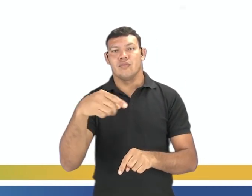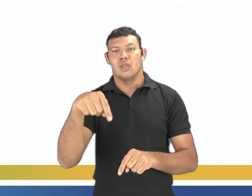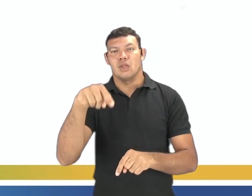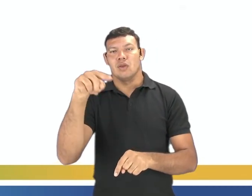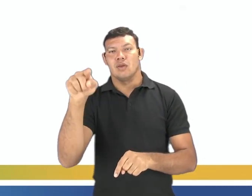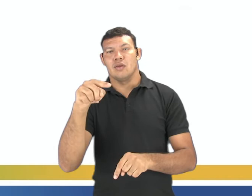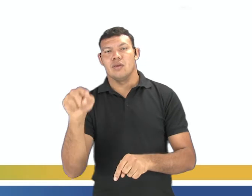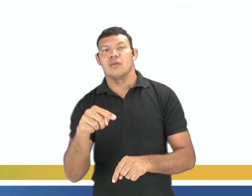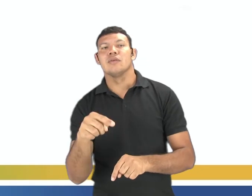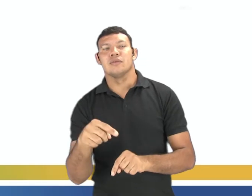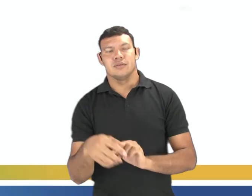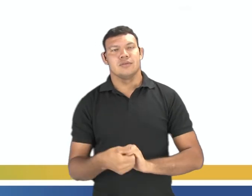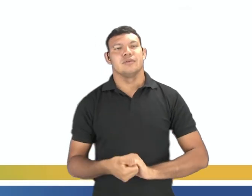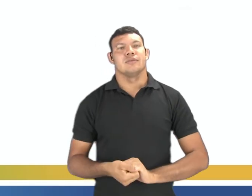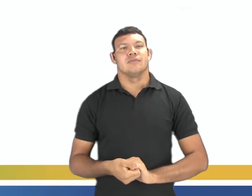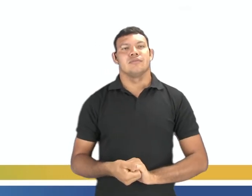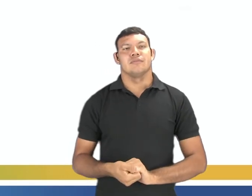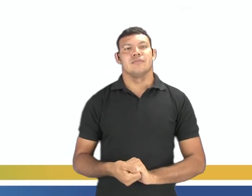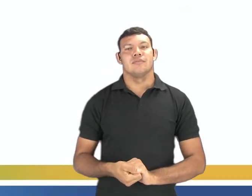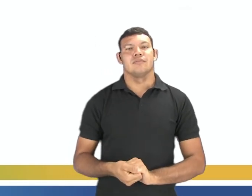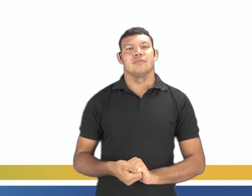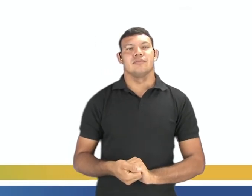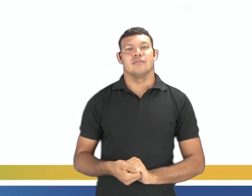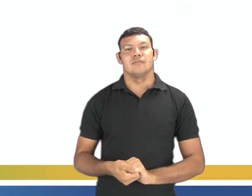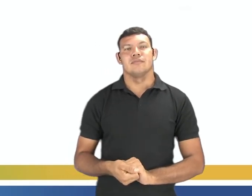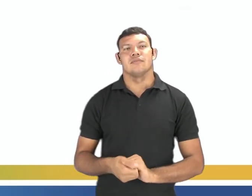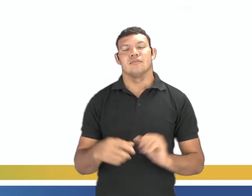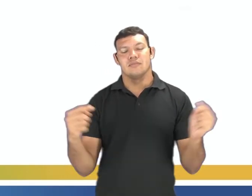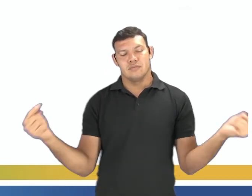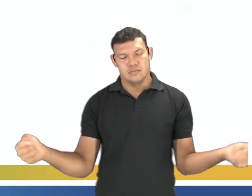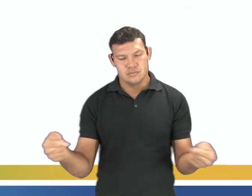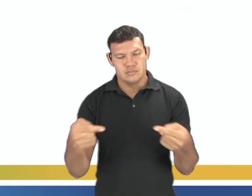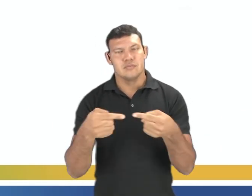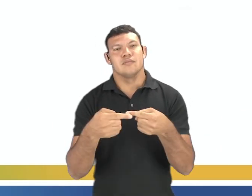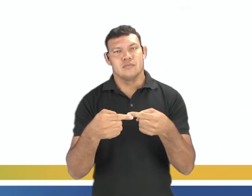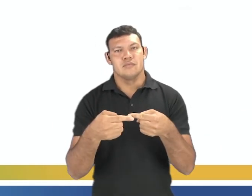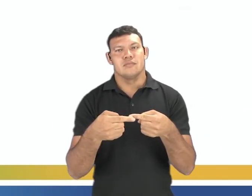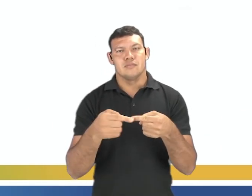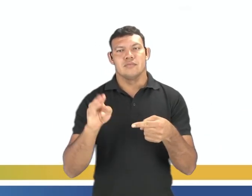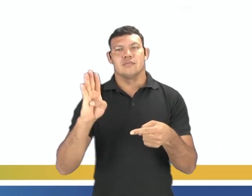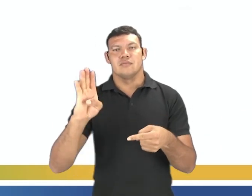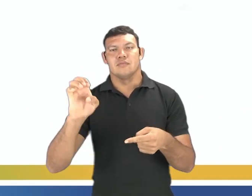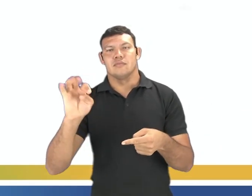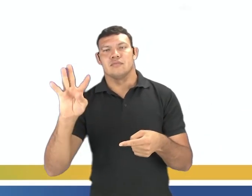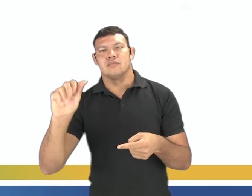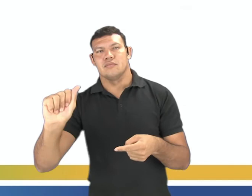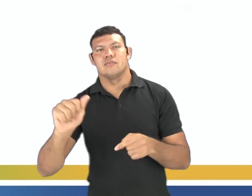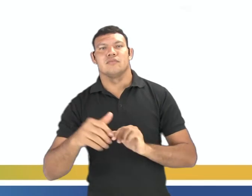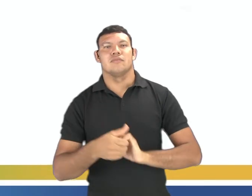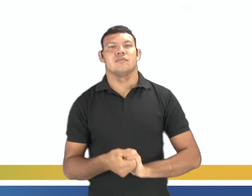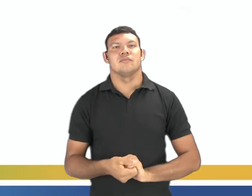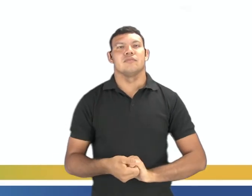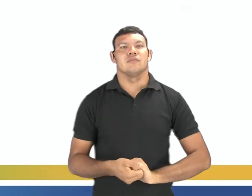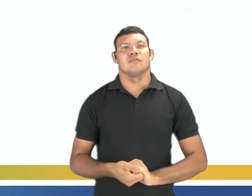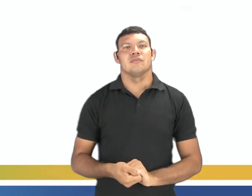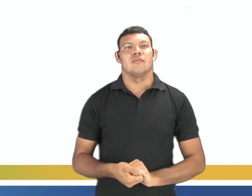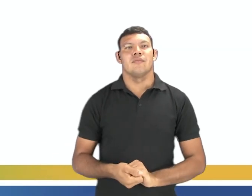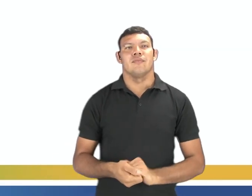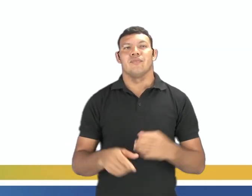semelhante então eles vão ser nessa na minha catorzinha alpha coincidente a beta